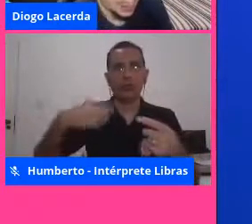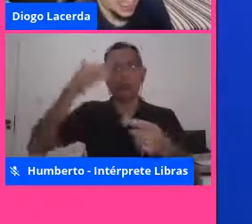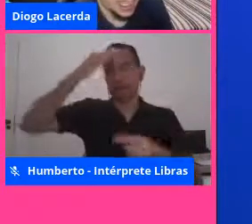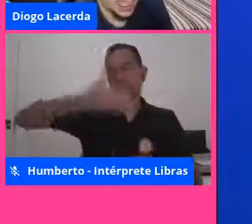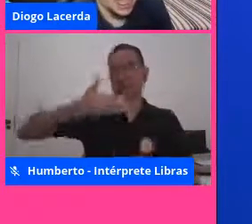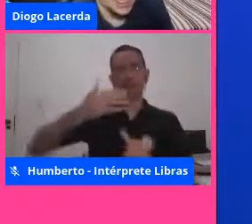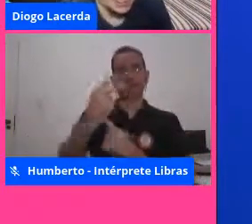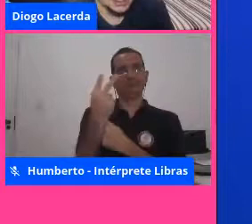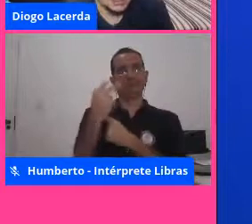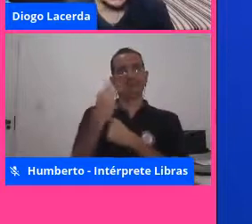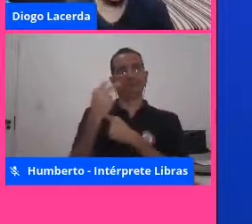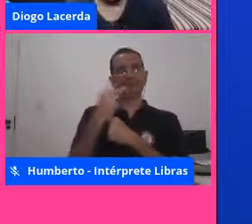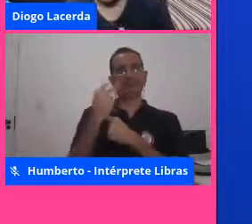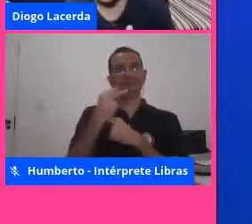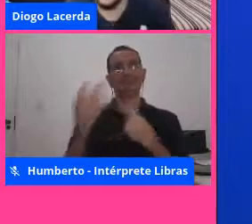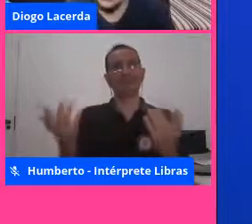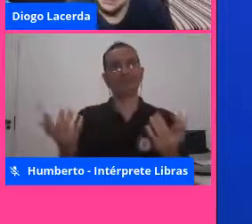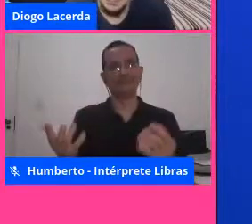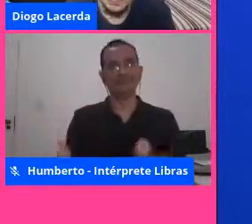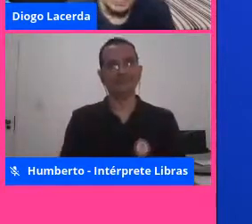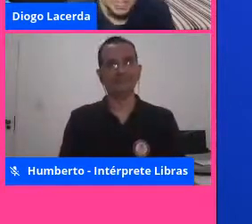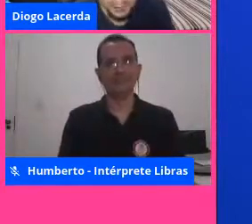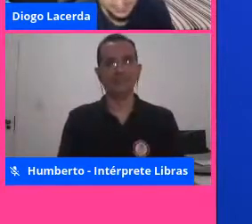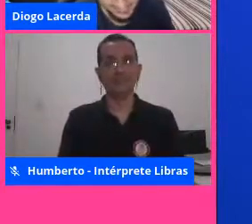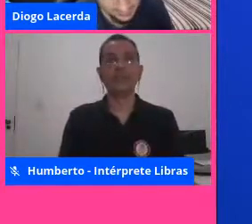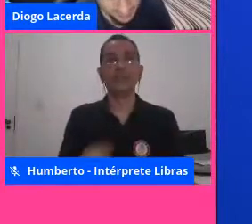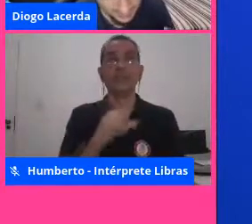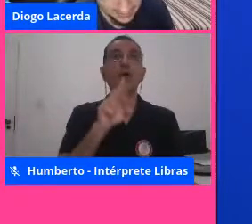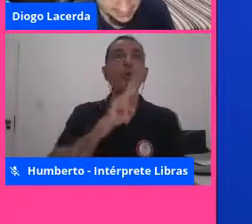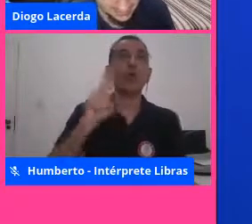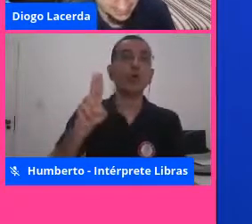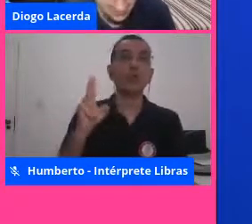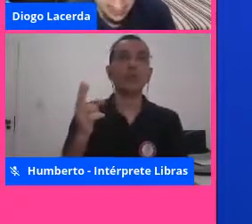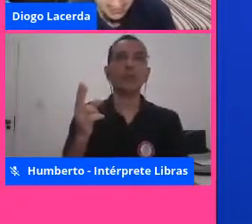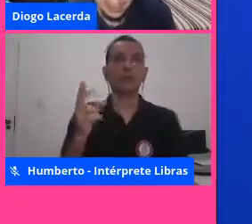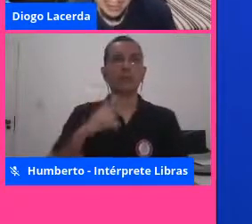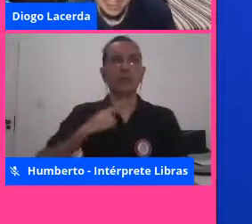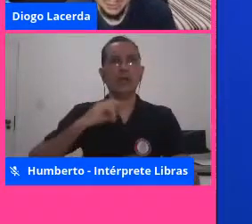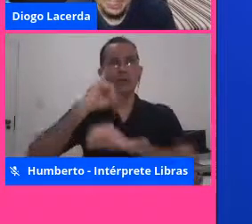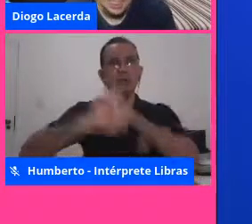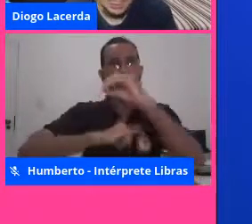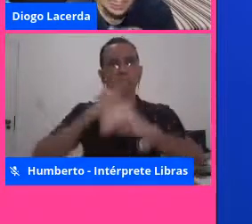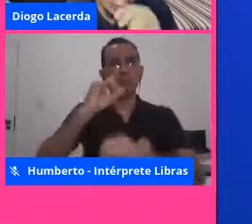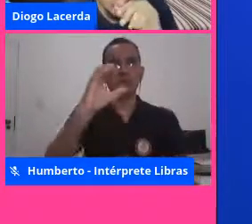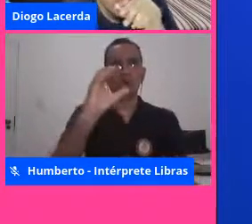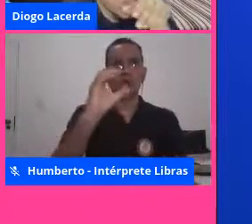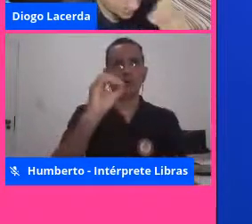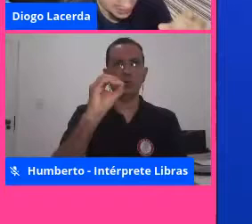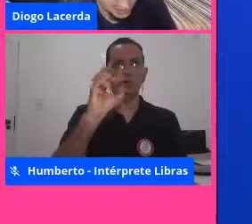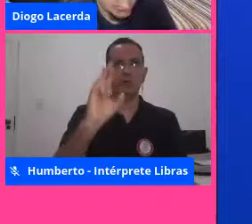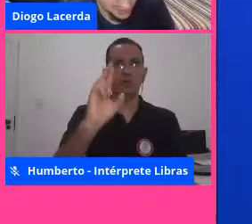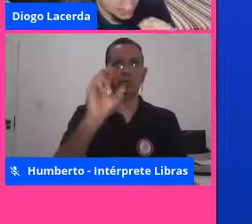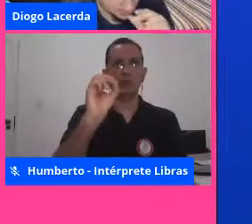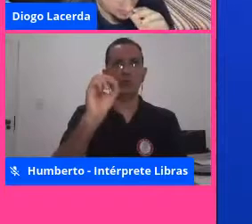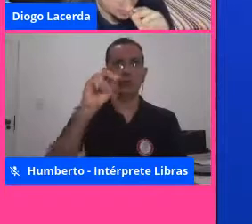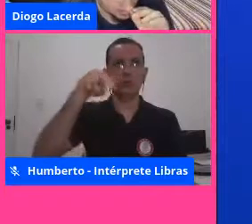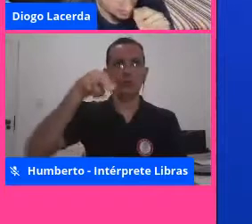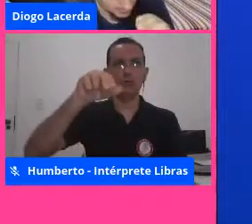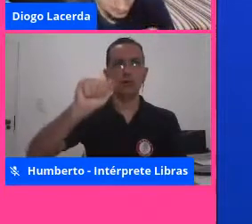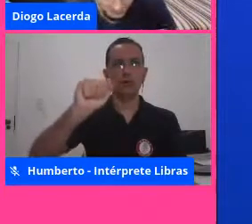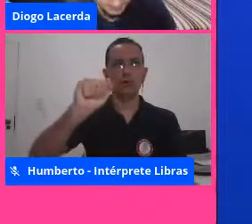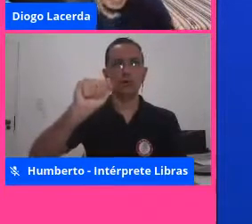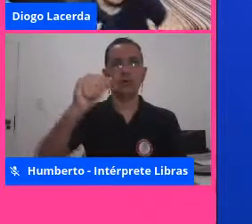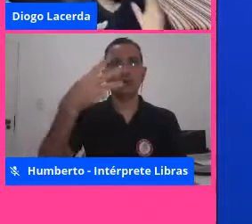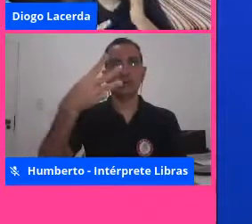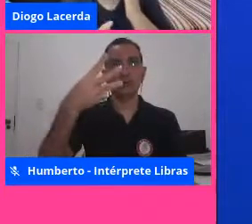iniciativa chamada corona3d.org, vocês podem até acessar aí. O corona3d.org a gente fez